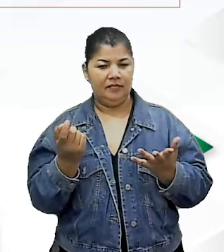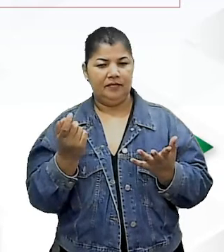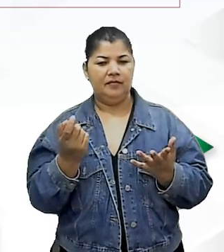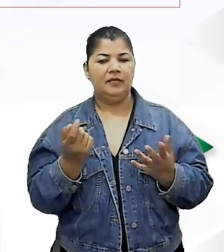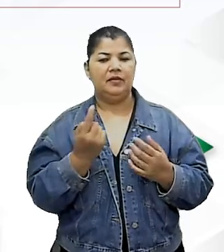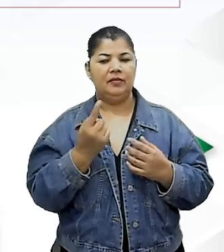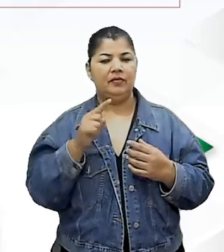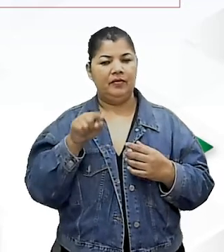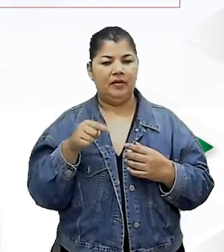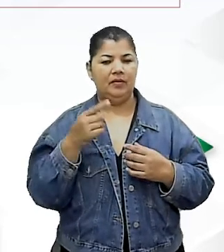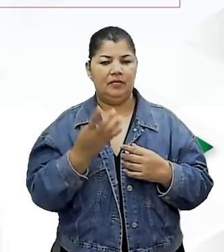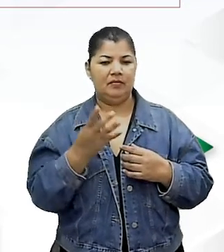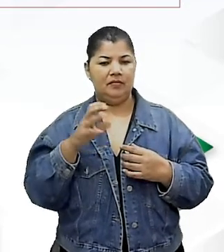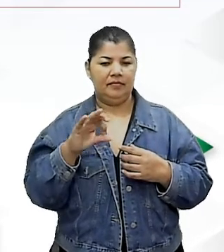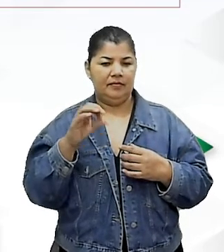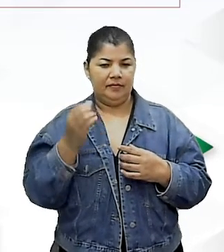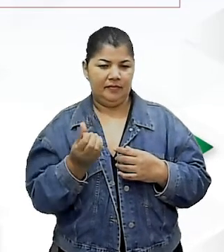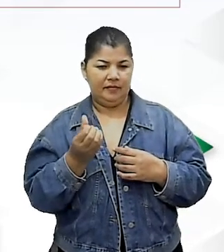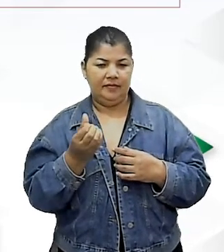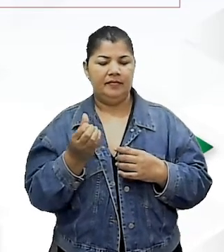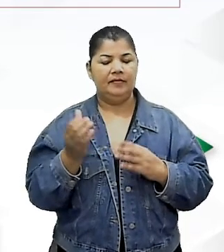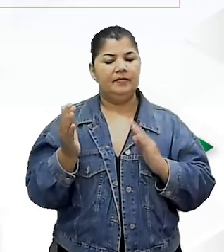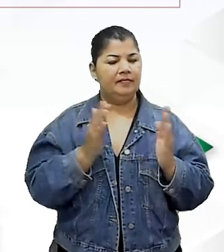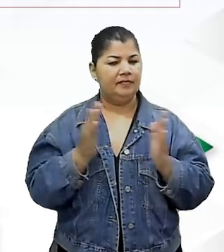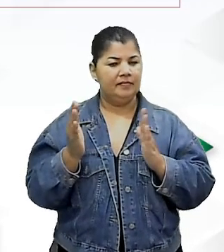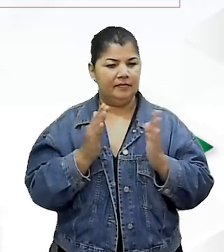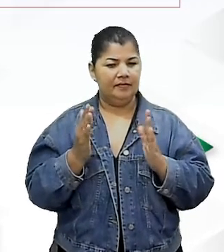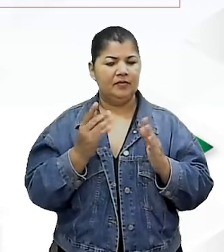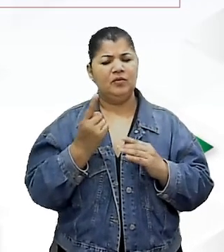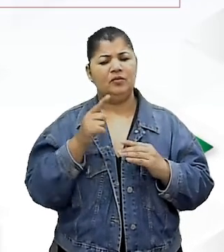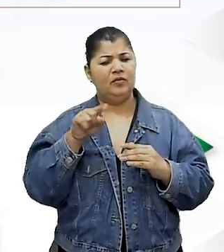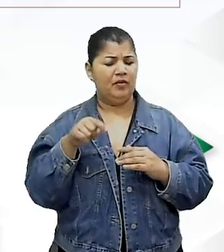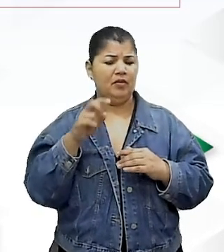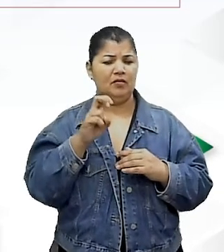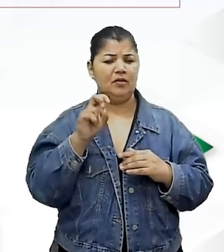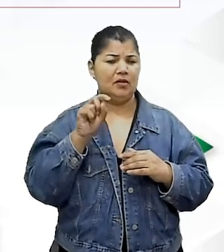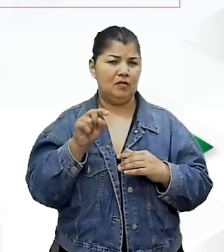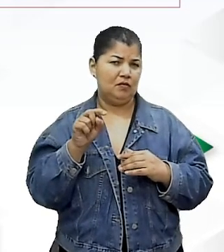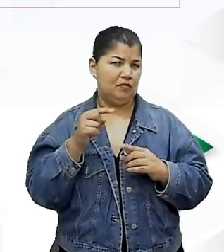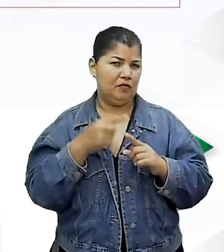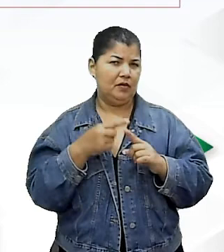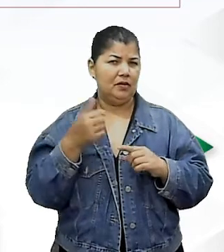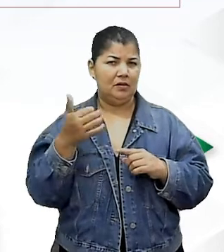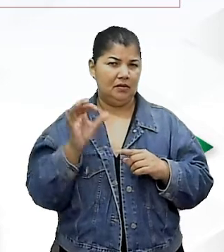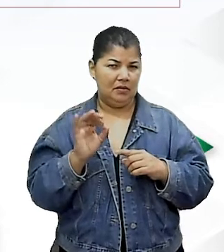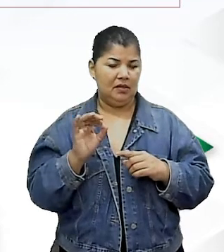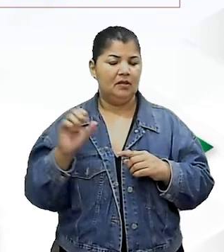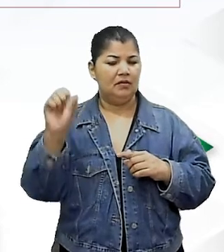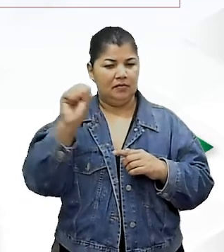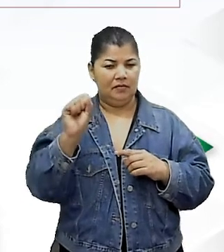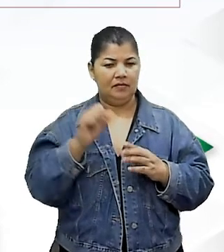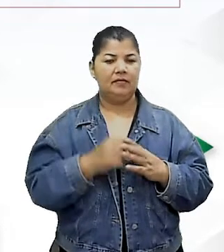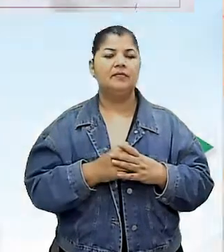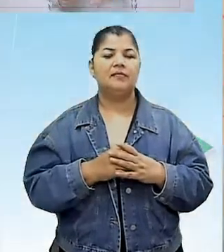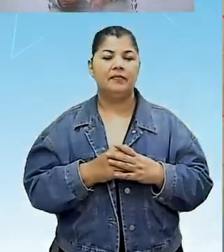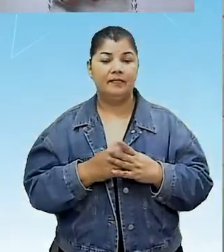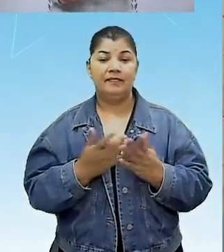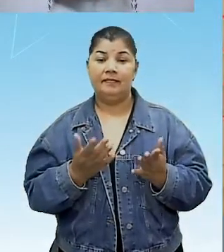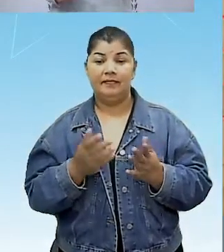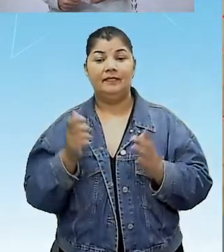1,496, eu posso dizer aproximadamente 1,5 vezes 10 à oitava. Tá tranquilo até aí? Viu que a gente